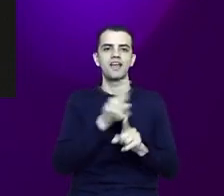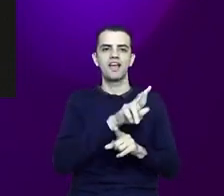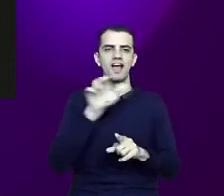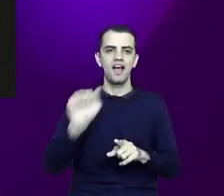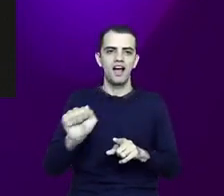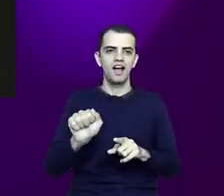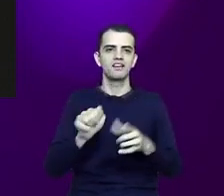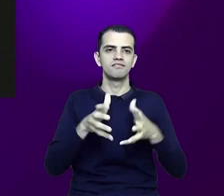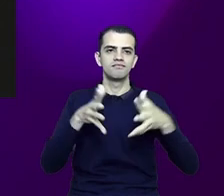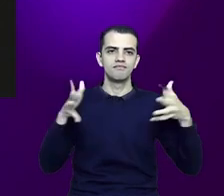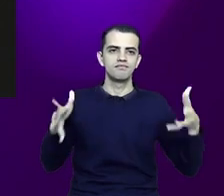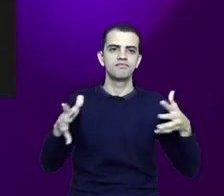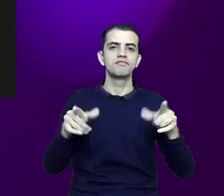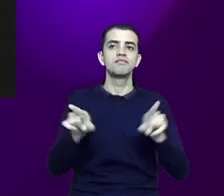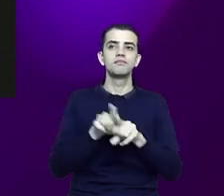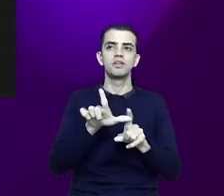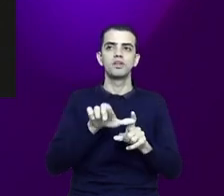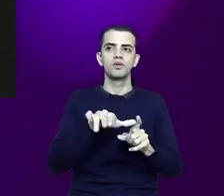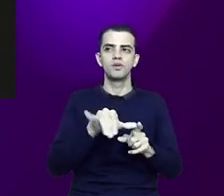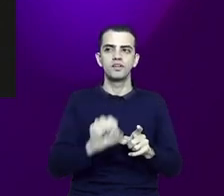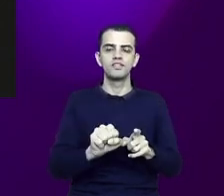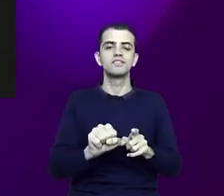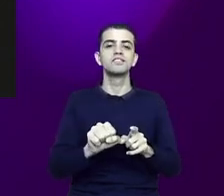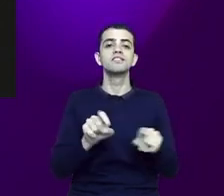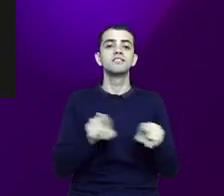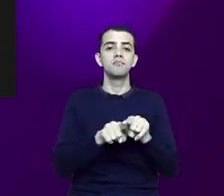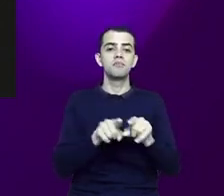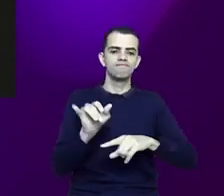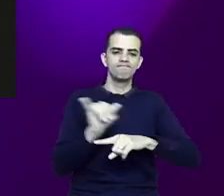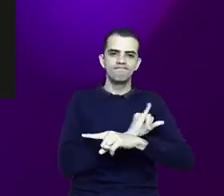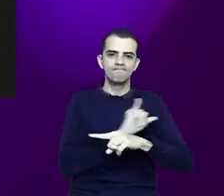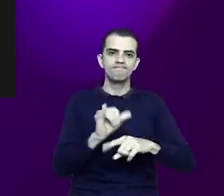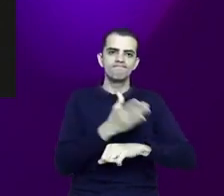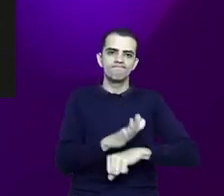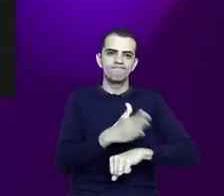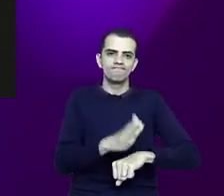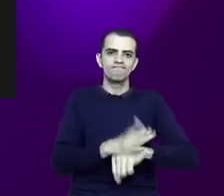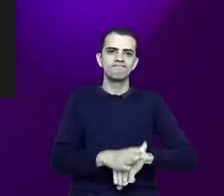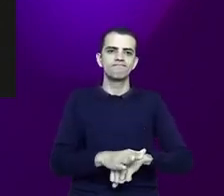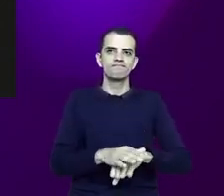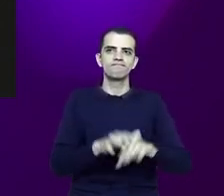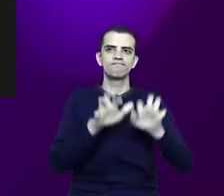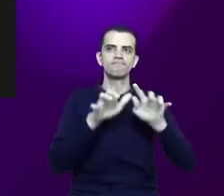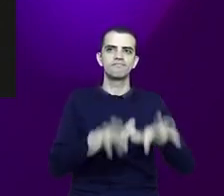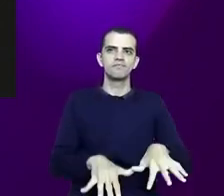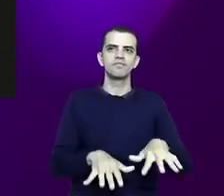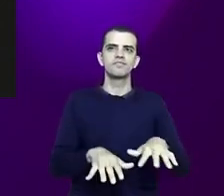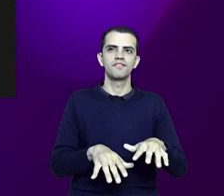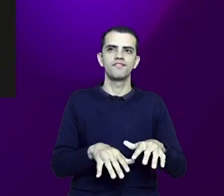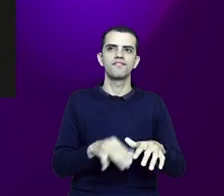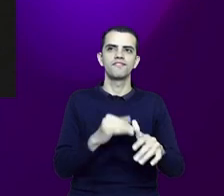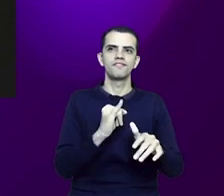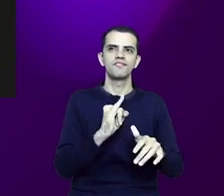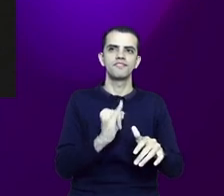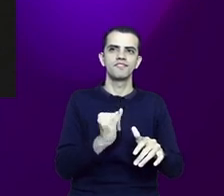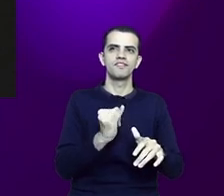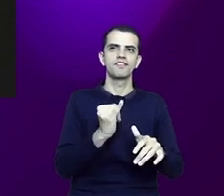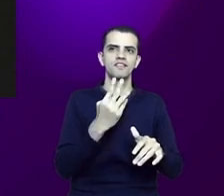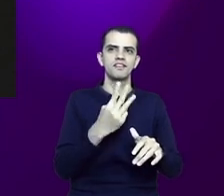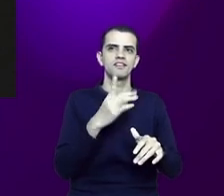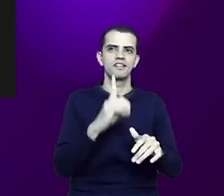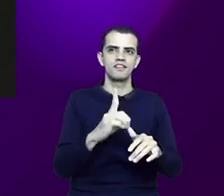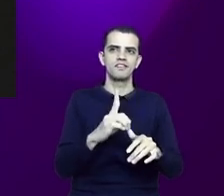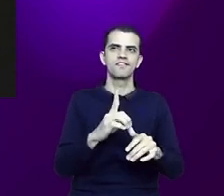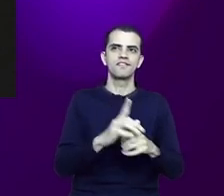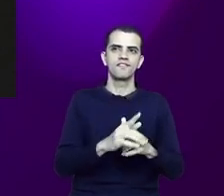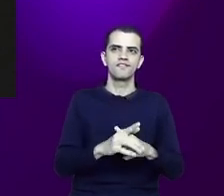de falar, o Luiz também, o próprio planejamento 3D, com software de planejamento 3D, inteligência artificial e próteses